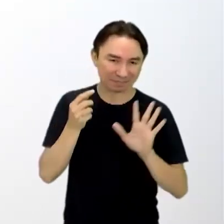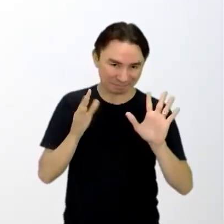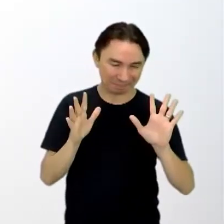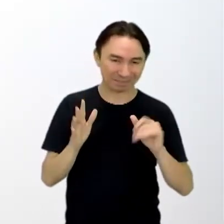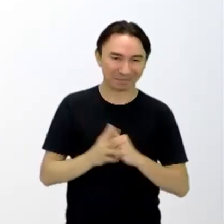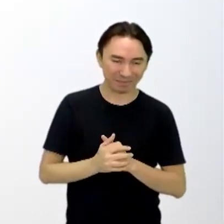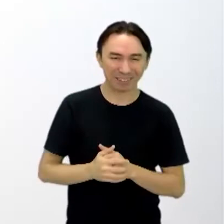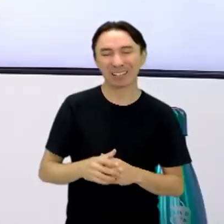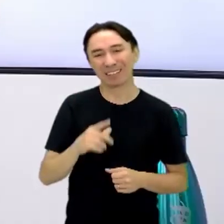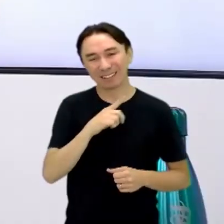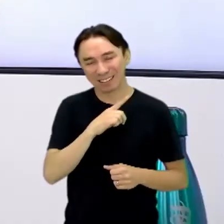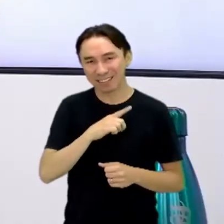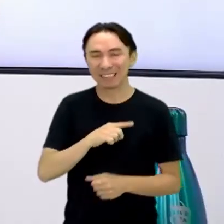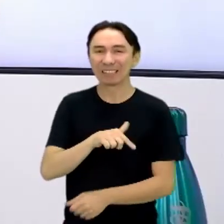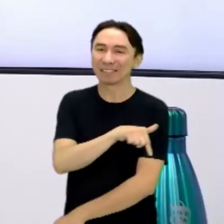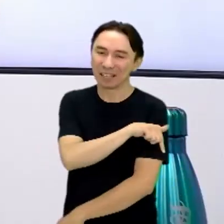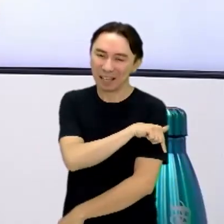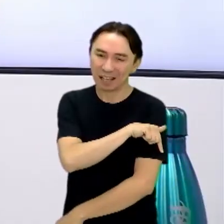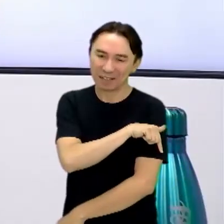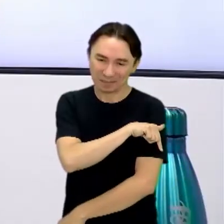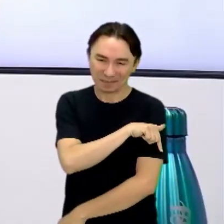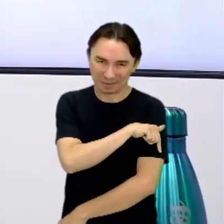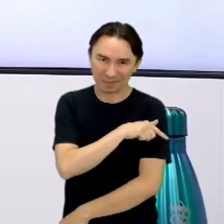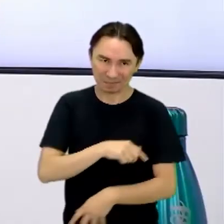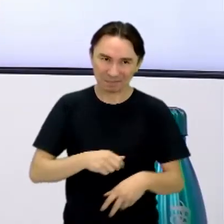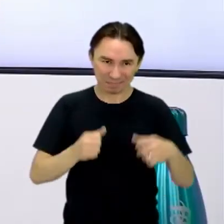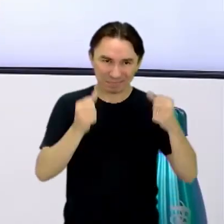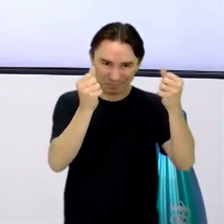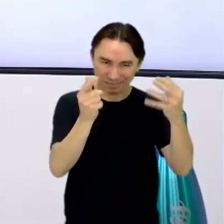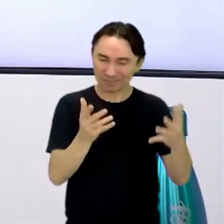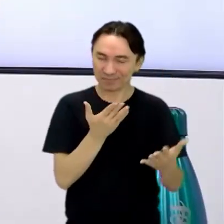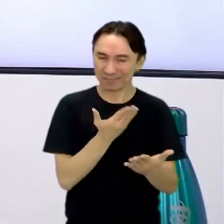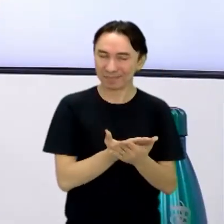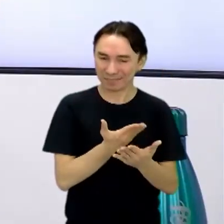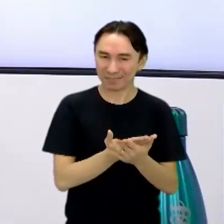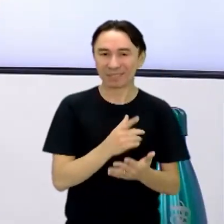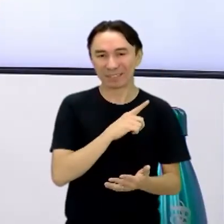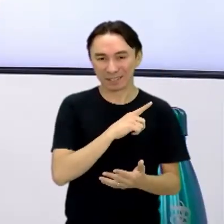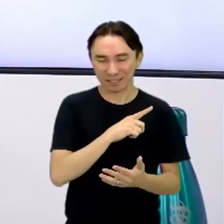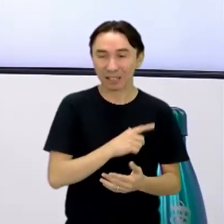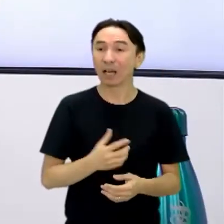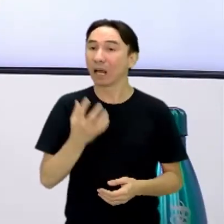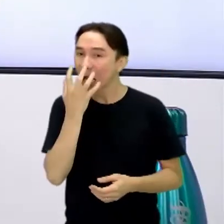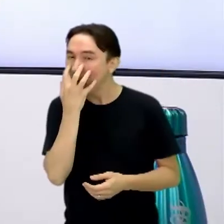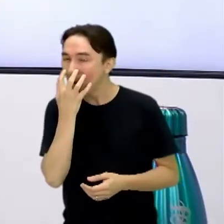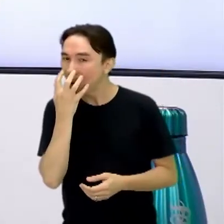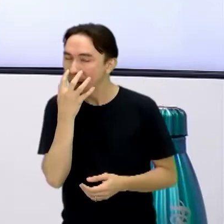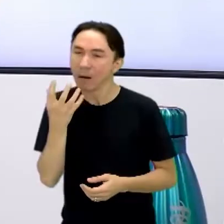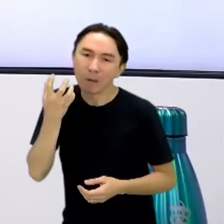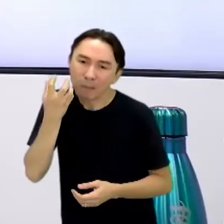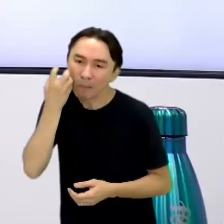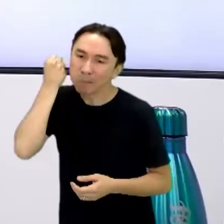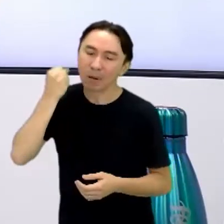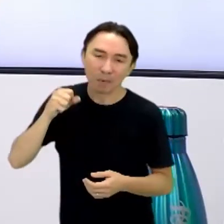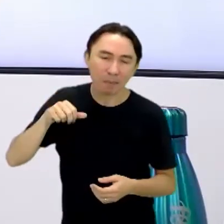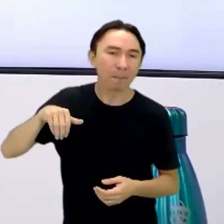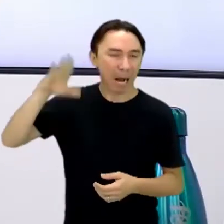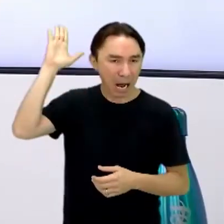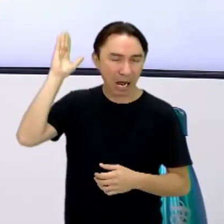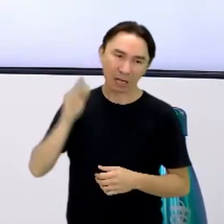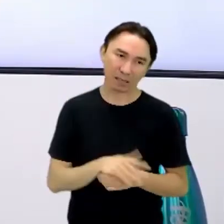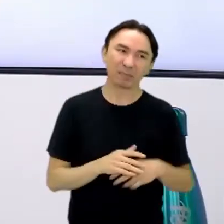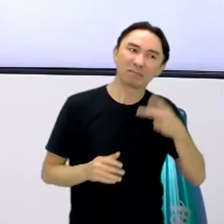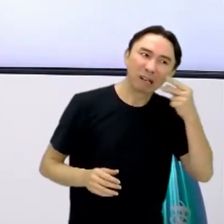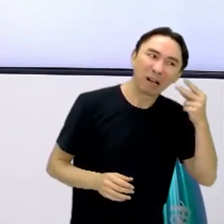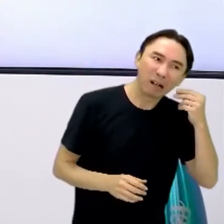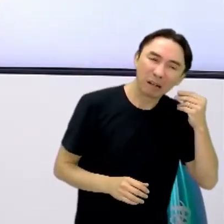pouquinho sobre a adoção de pets, né? Que cachorros são mais adotados que gatos. Enfim, a gente pode fazer uma